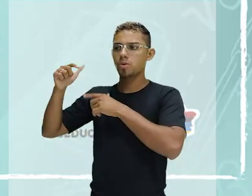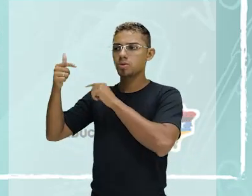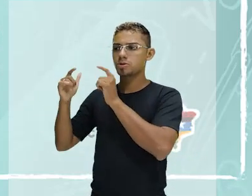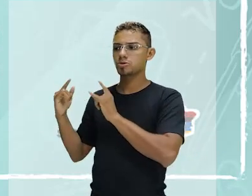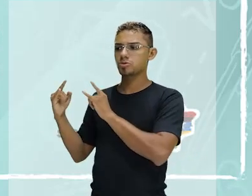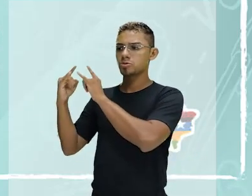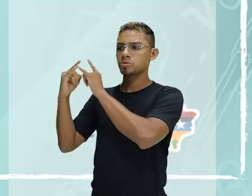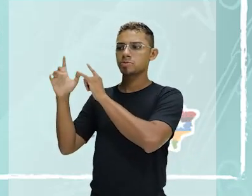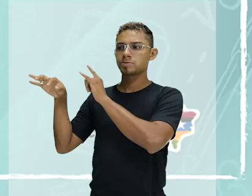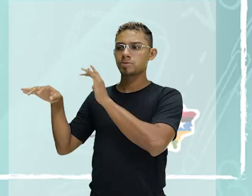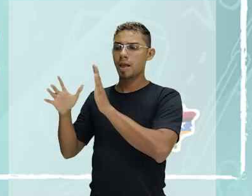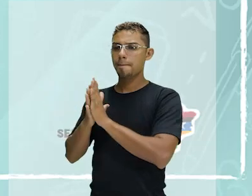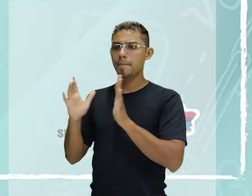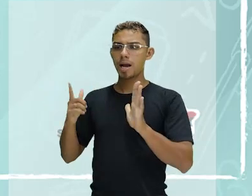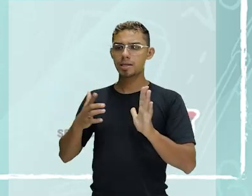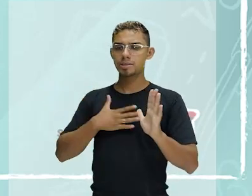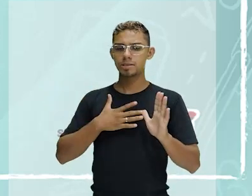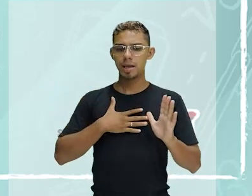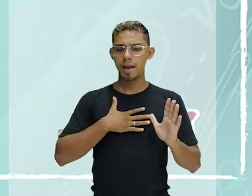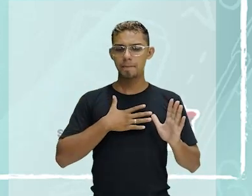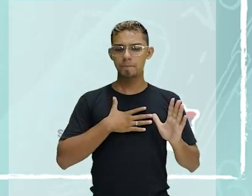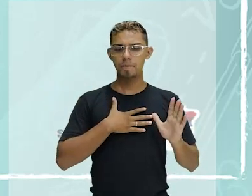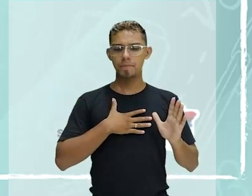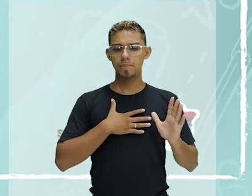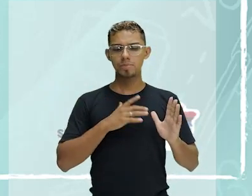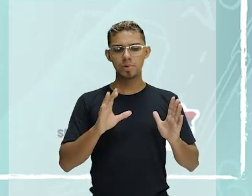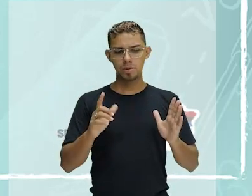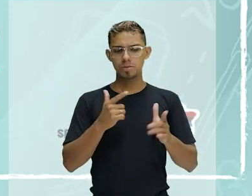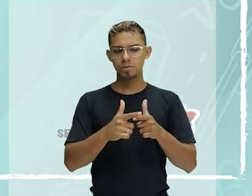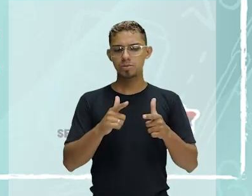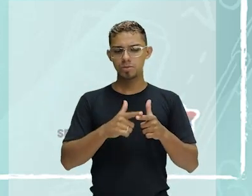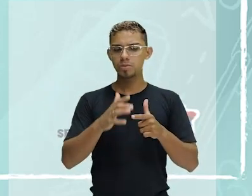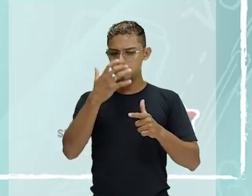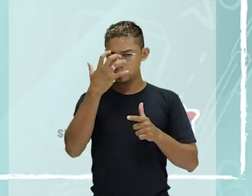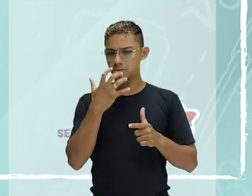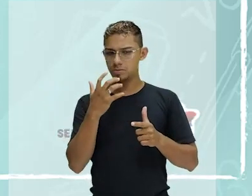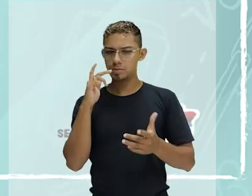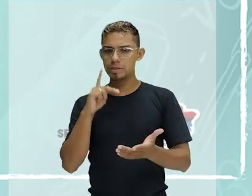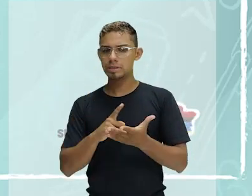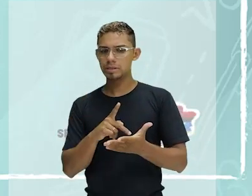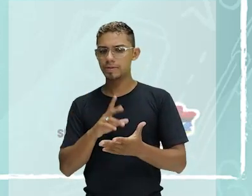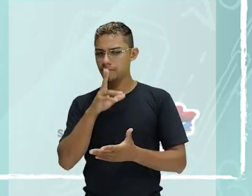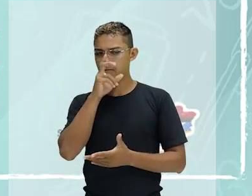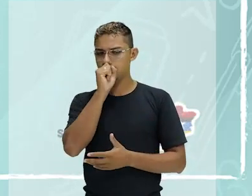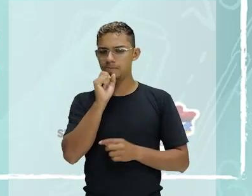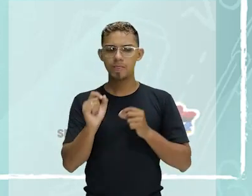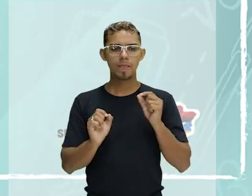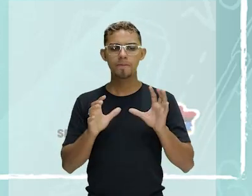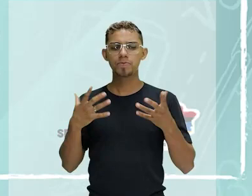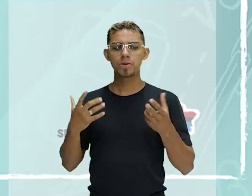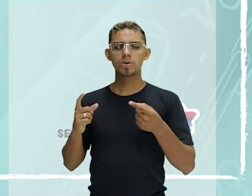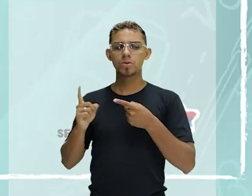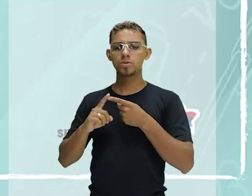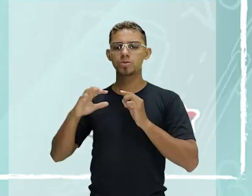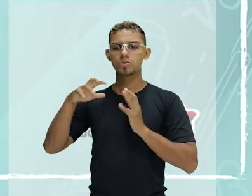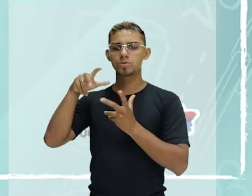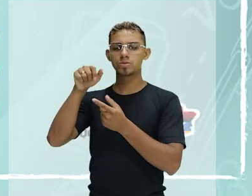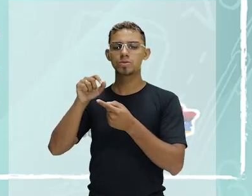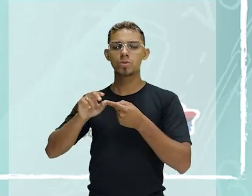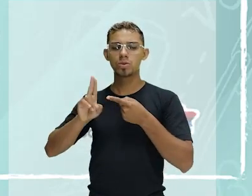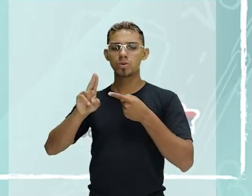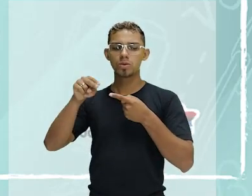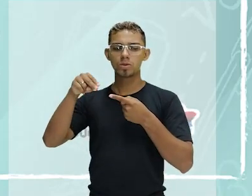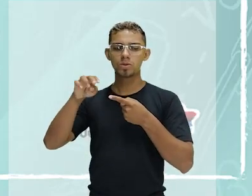instituições, mas ele é meu, então a gente tem um problema sério. Professor, quais são os órgãos que regulam essa situação do patrimônio? Em nível mundial, a